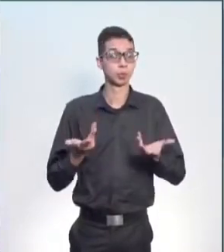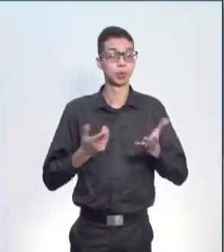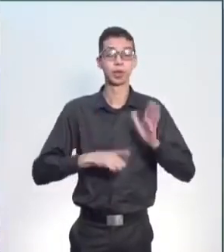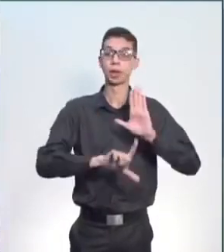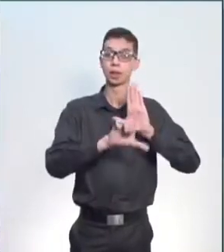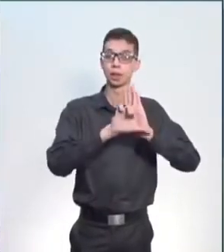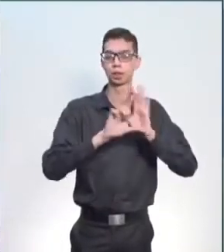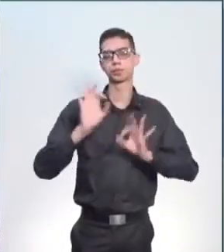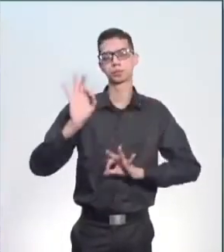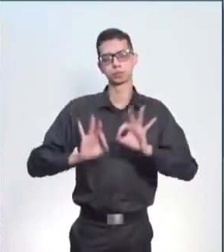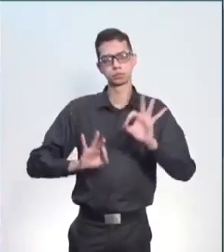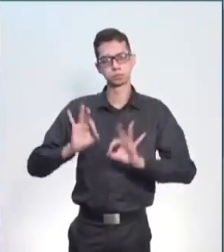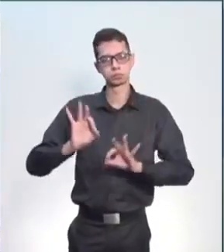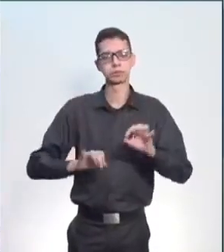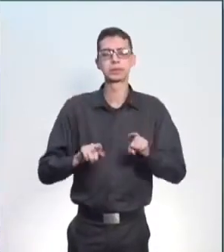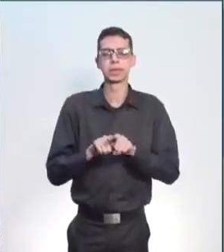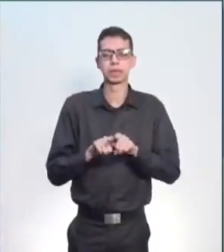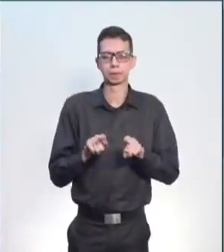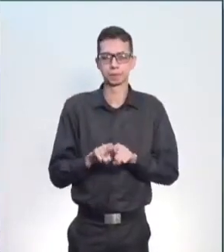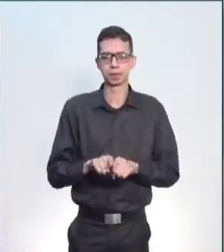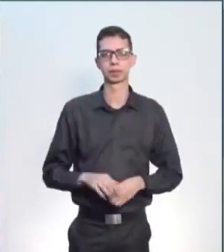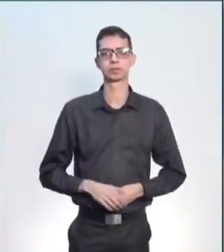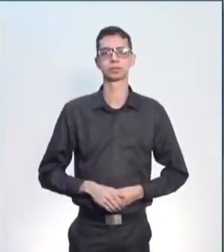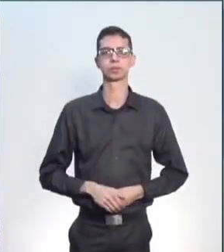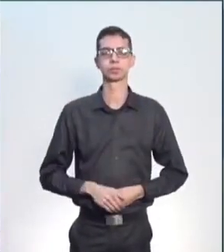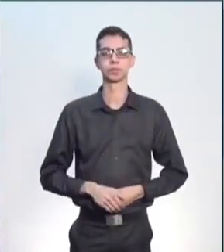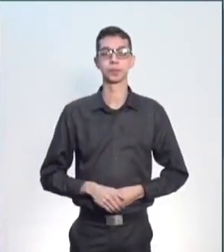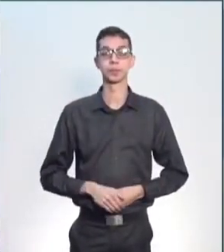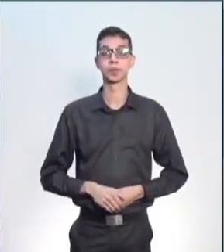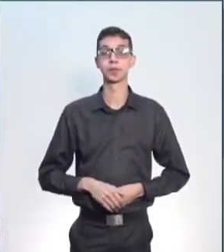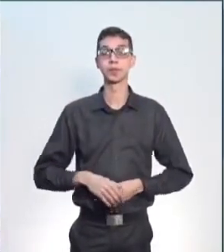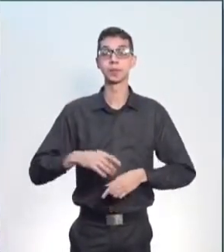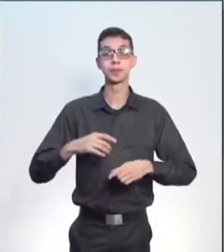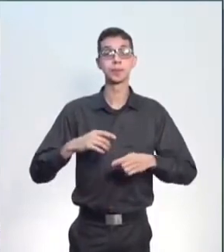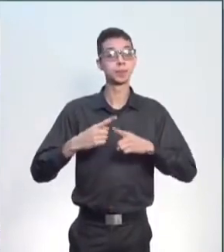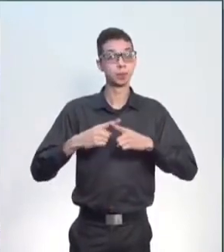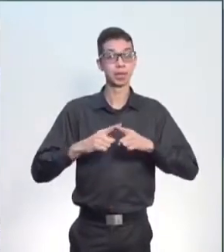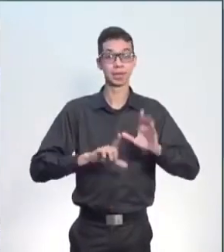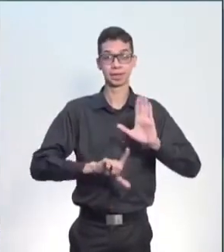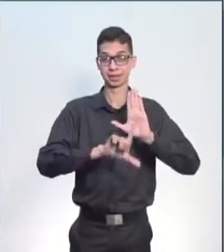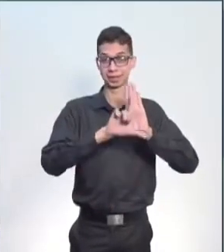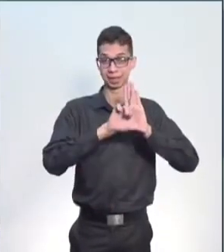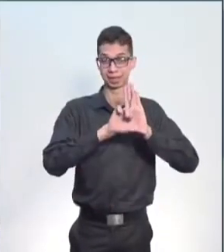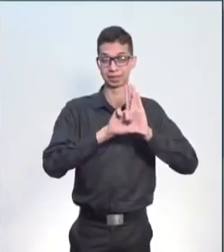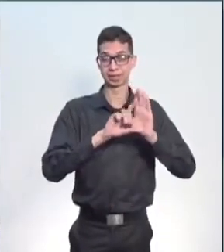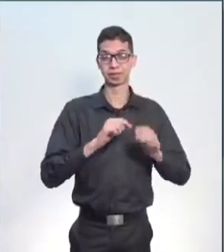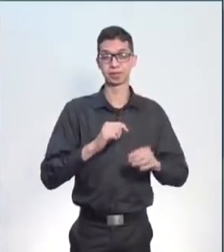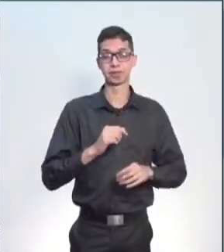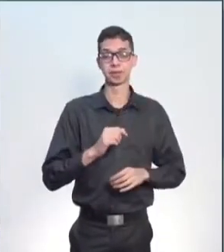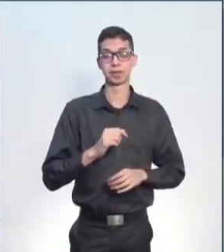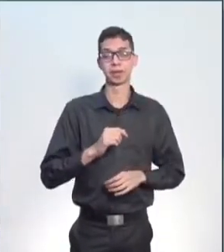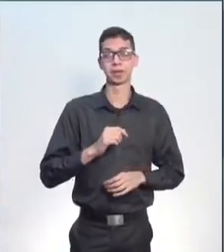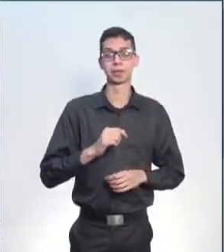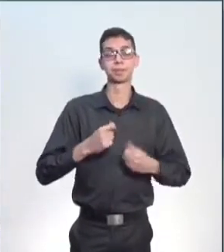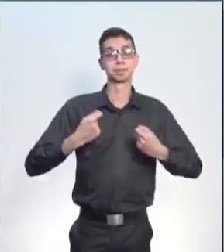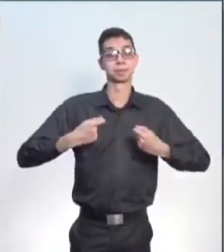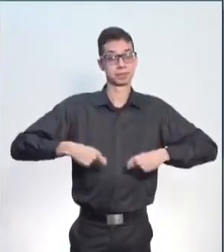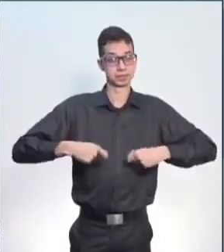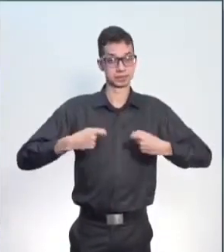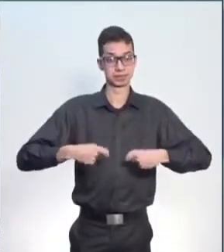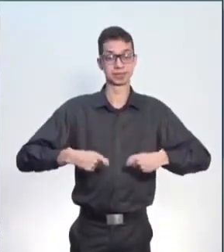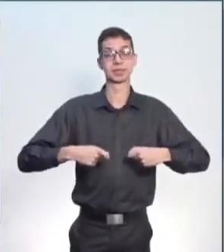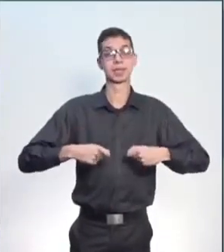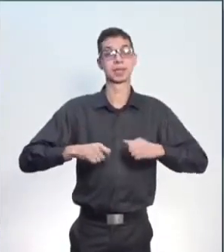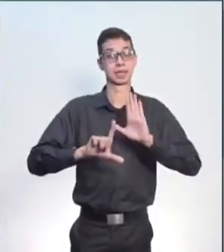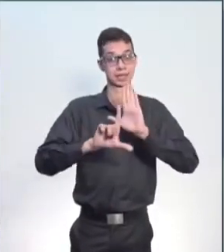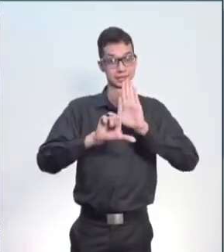leis. Né? Mesmo porque as leis elas não podem ser muito distantes, né, da cultura de um povo. Né? As